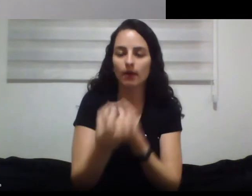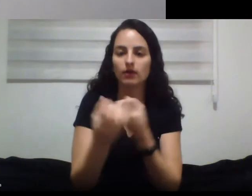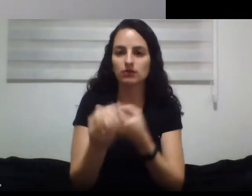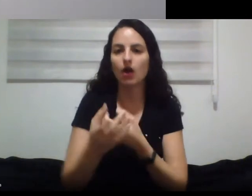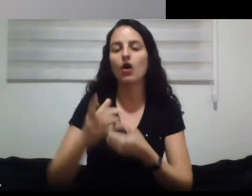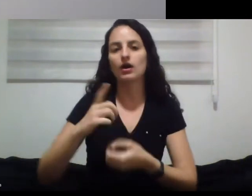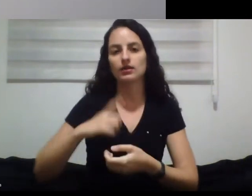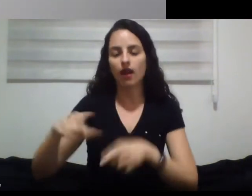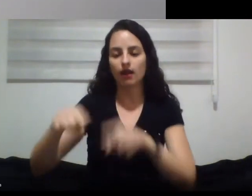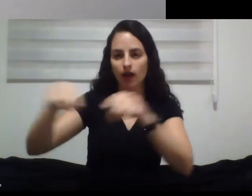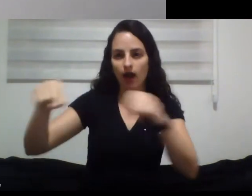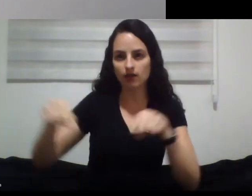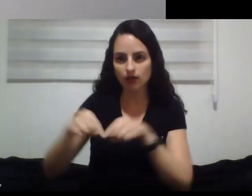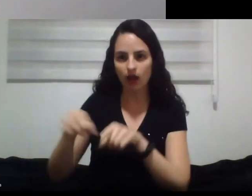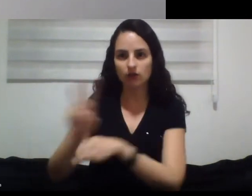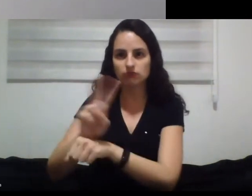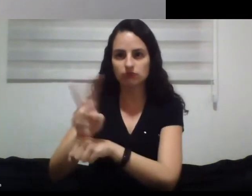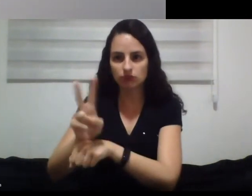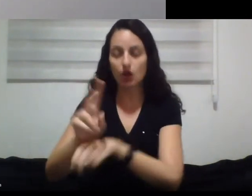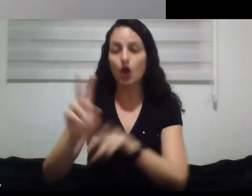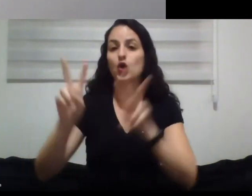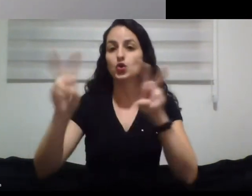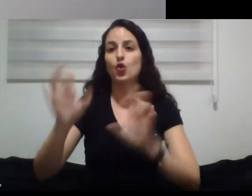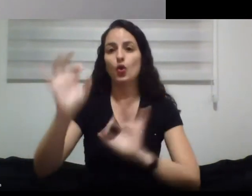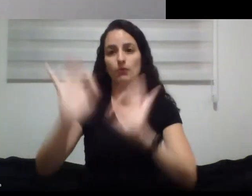Deixa eu ver se é esse.